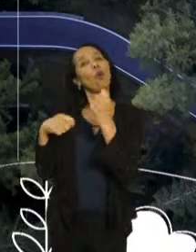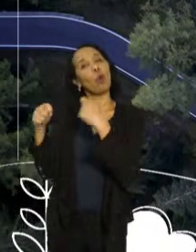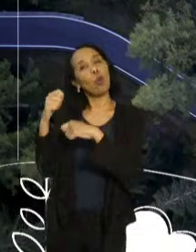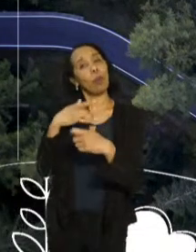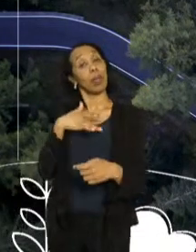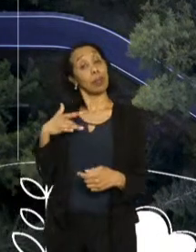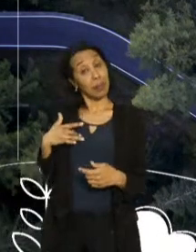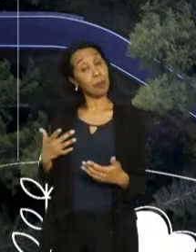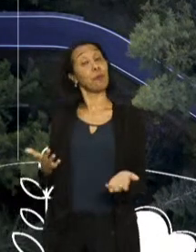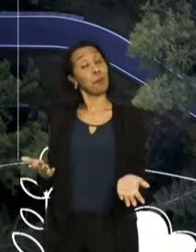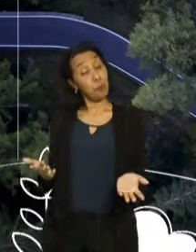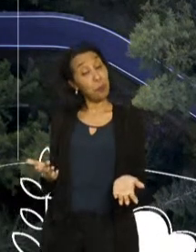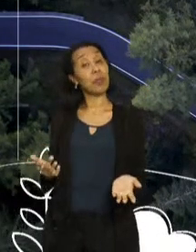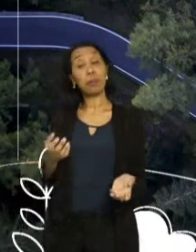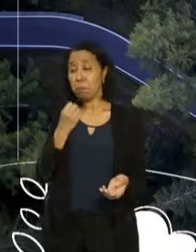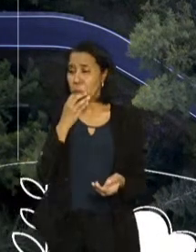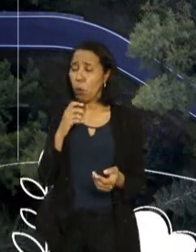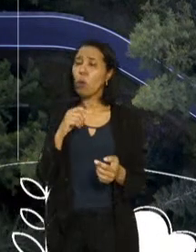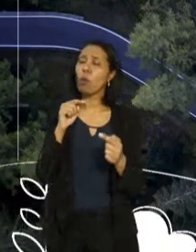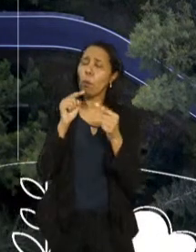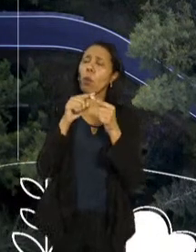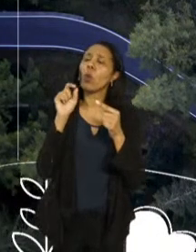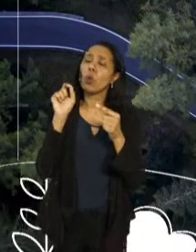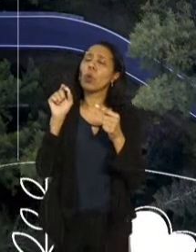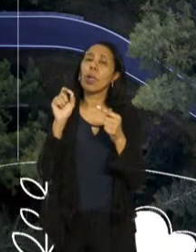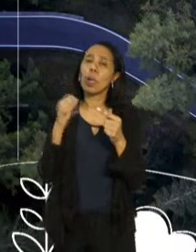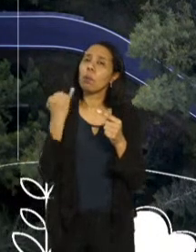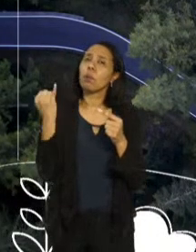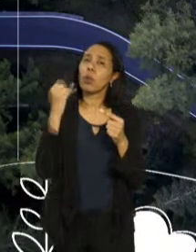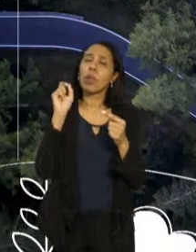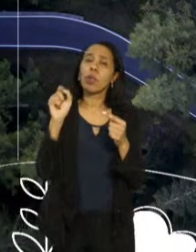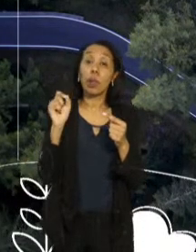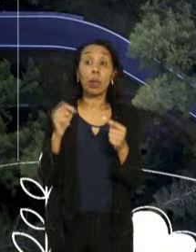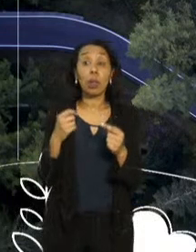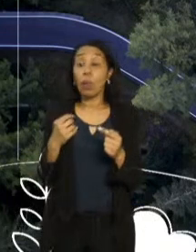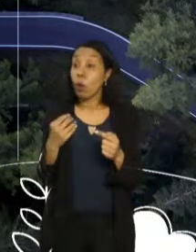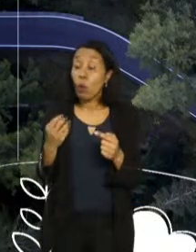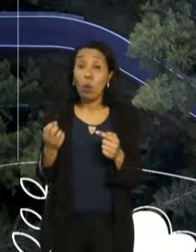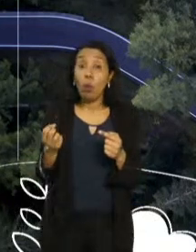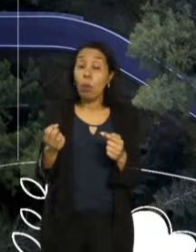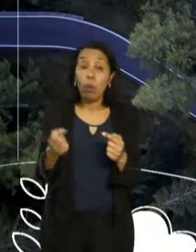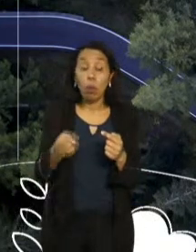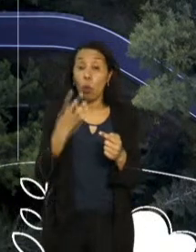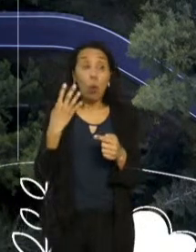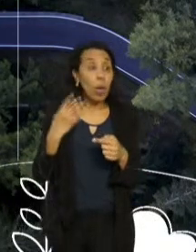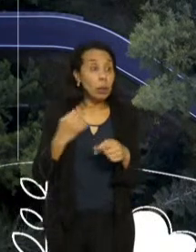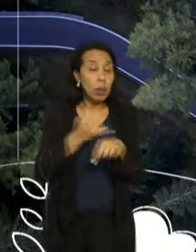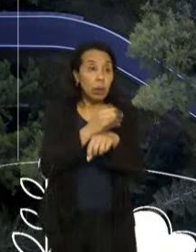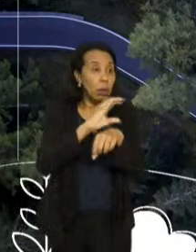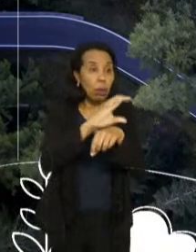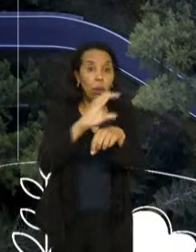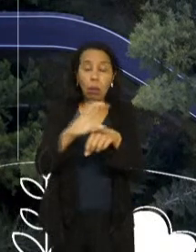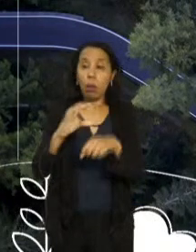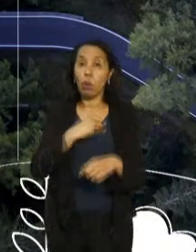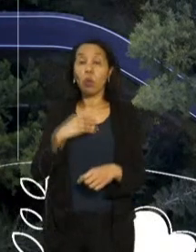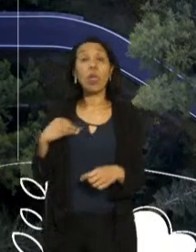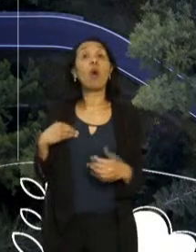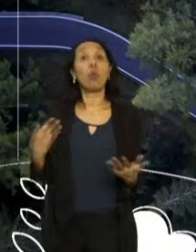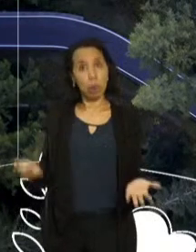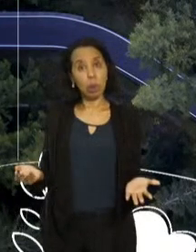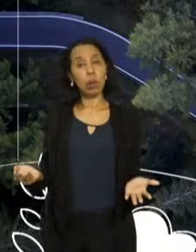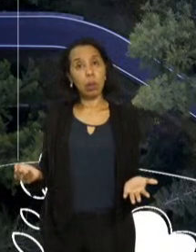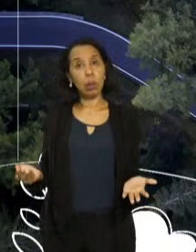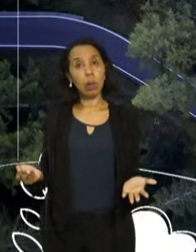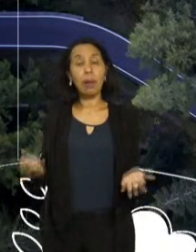saúde. Eu gostei muito de um ponto que ele tocou, do quanto a gente está investindo ou gastando com saúde hoje, ainda de